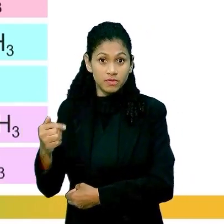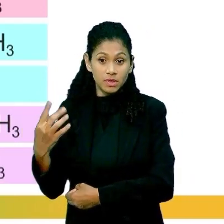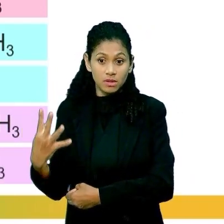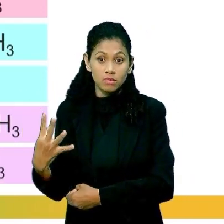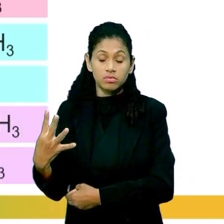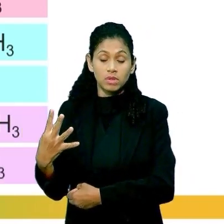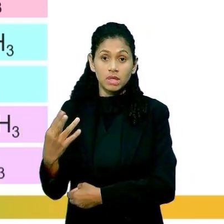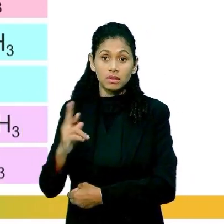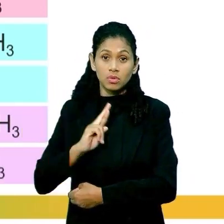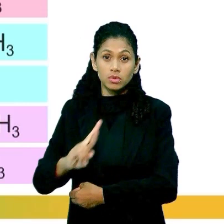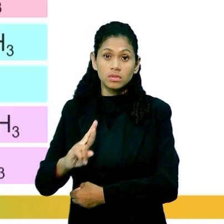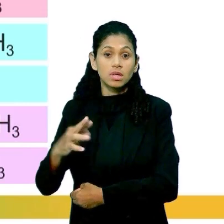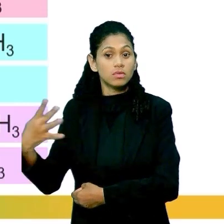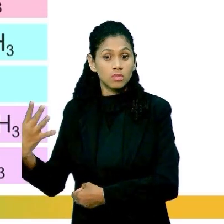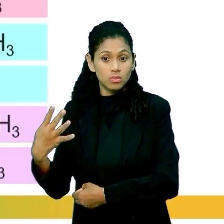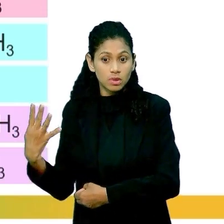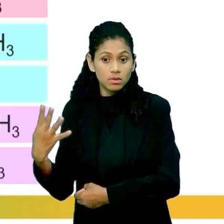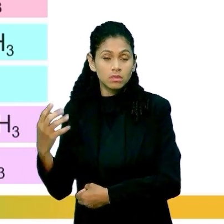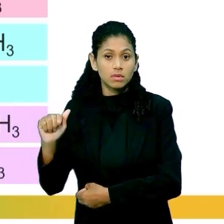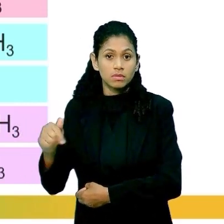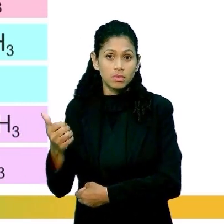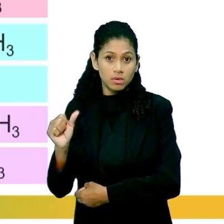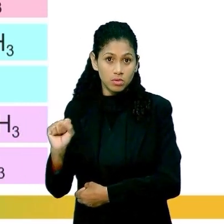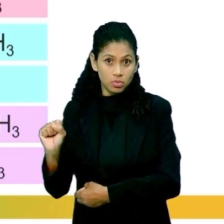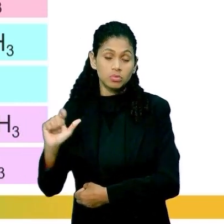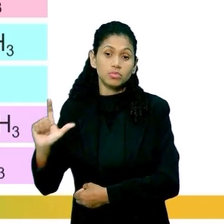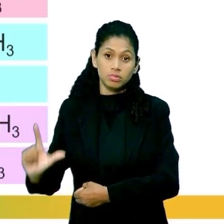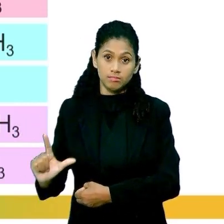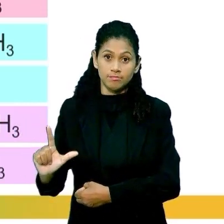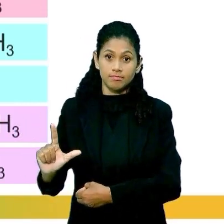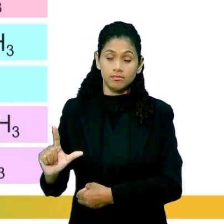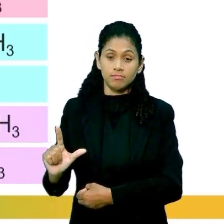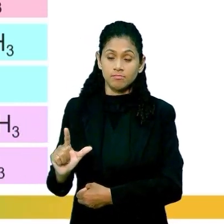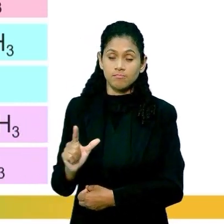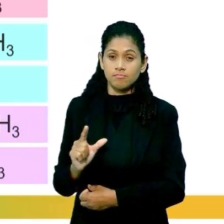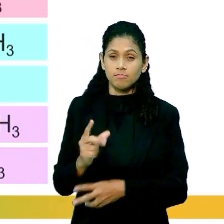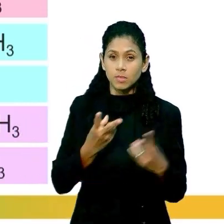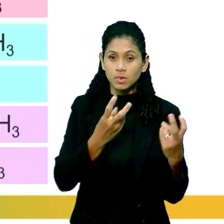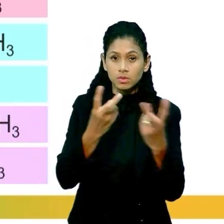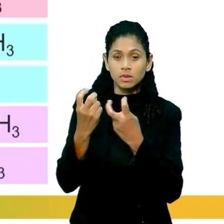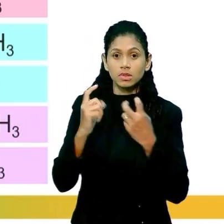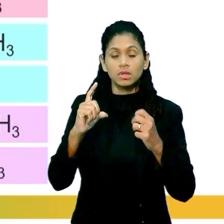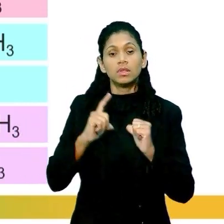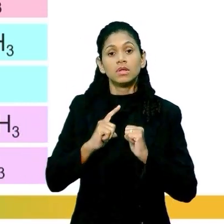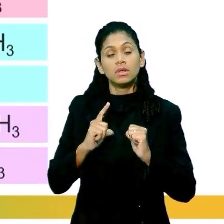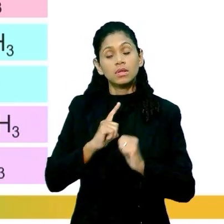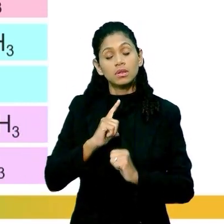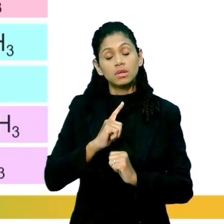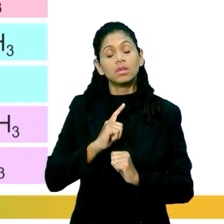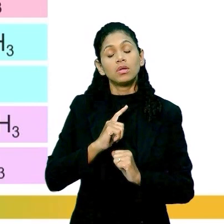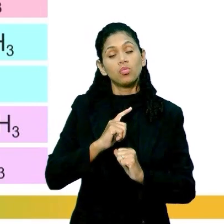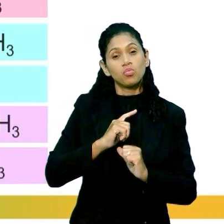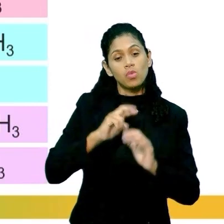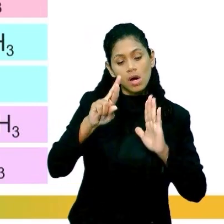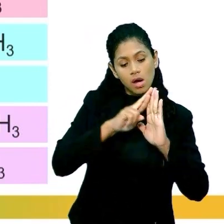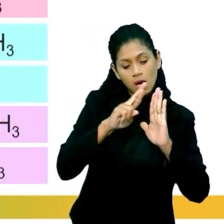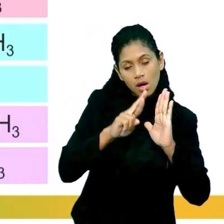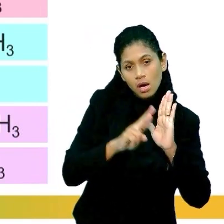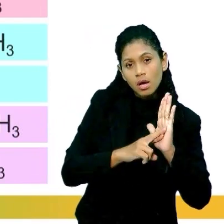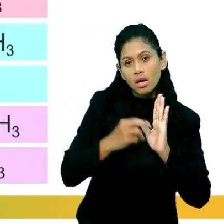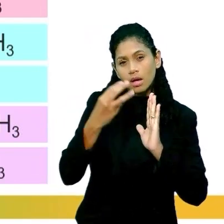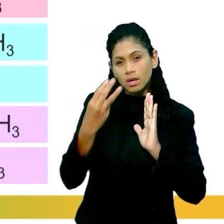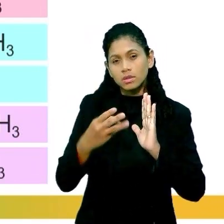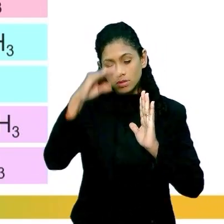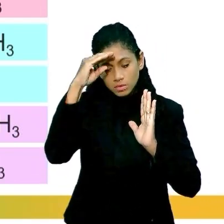de 44,8 litros. Perceba que eu tenho uma fidelidade à regra de 3 e eu tenho uma